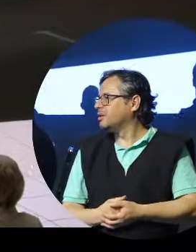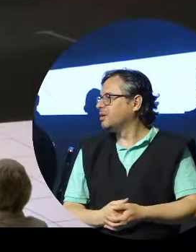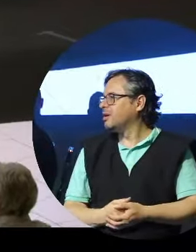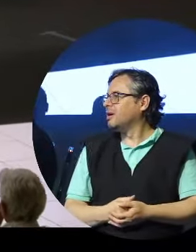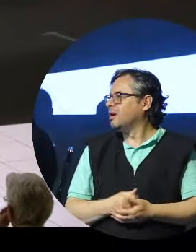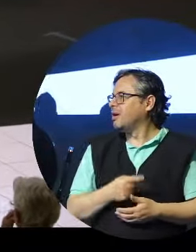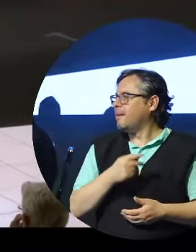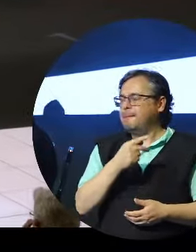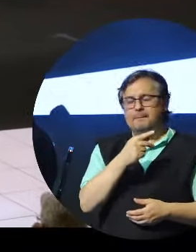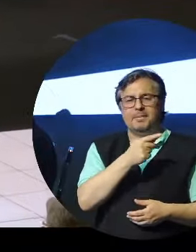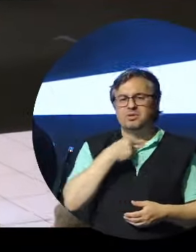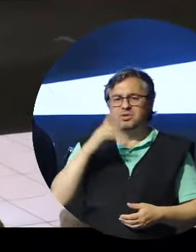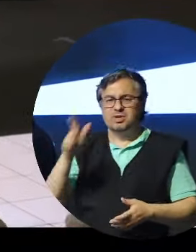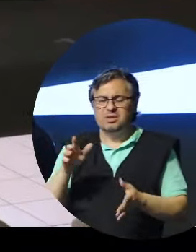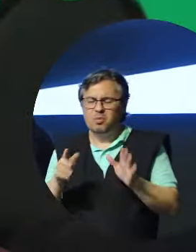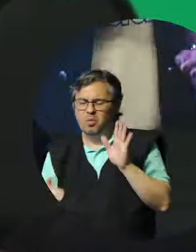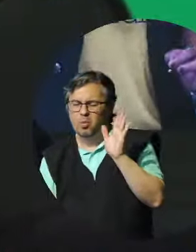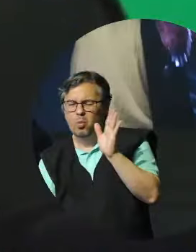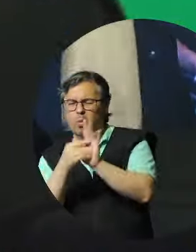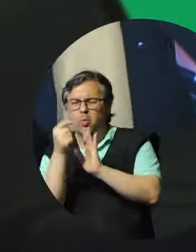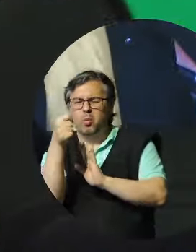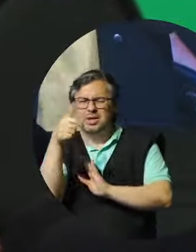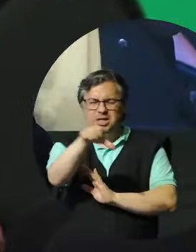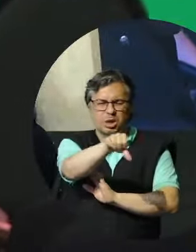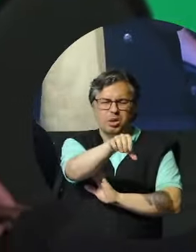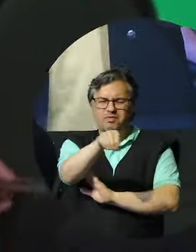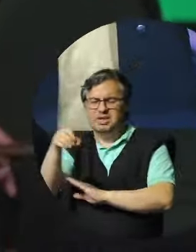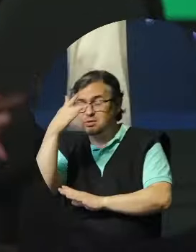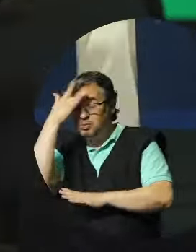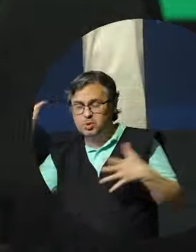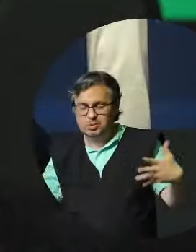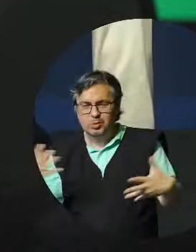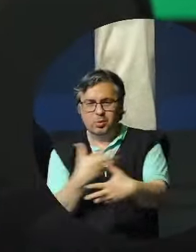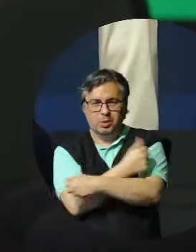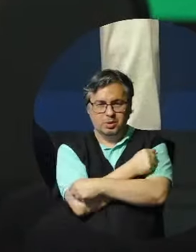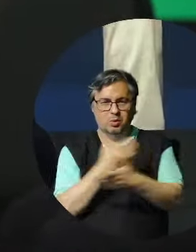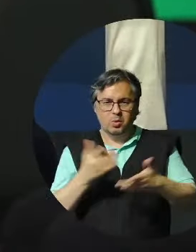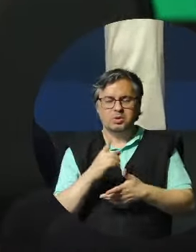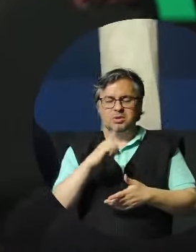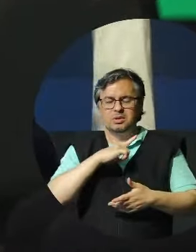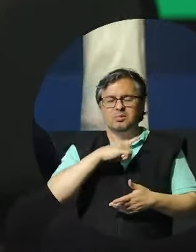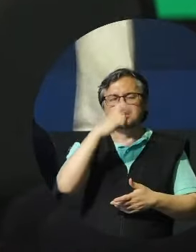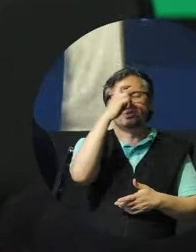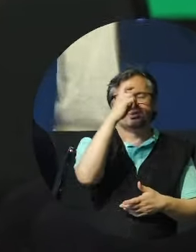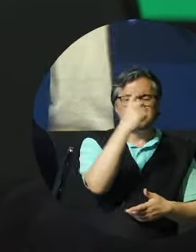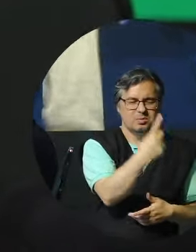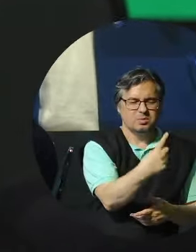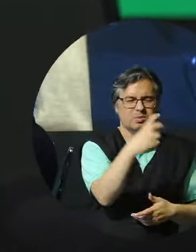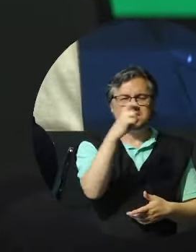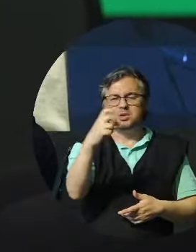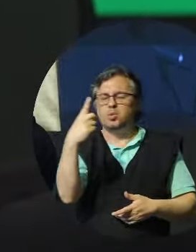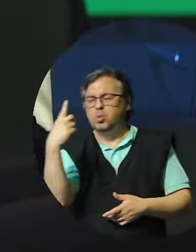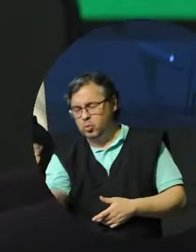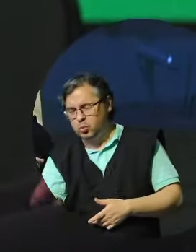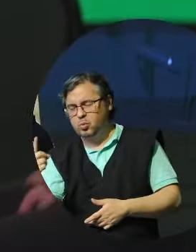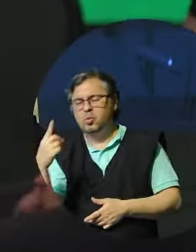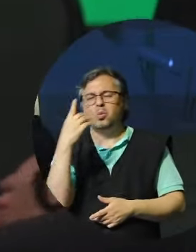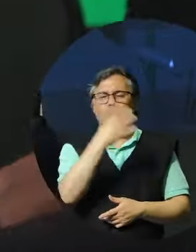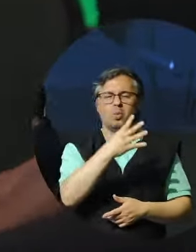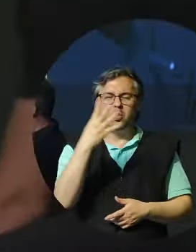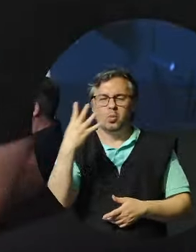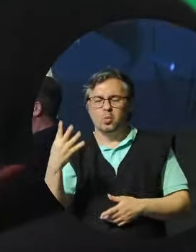estamos chegando a 900 acolhidos. Hoje nós estamos com 151 acolhidos,